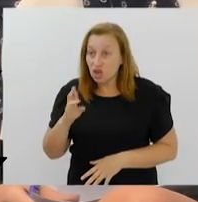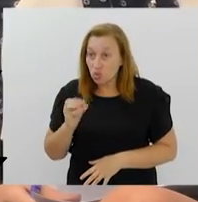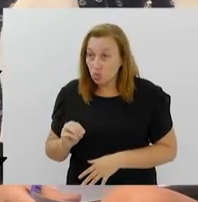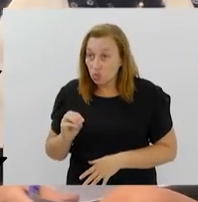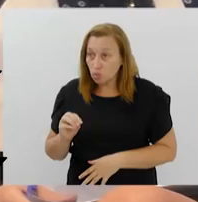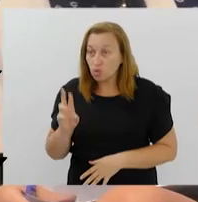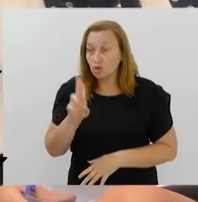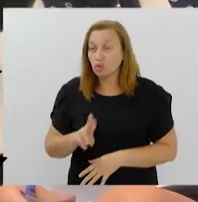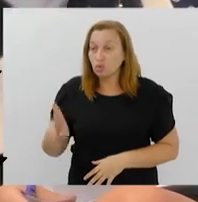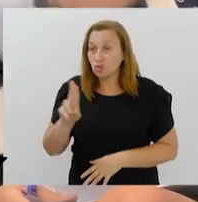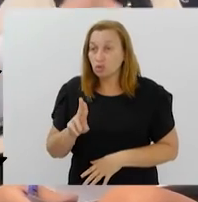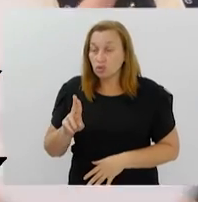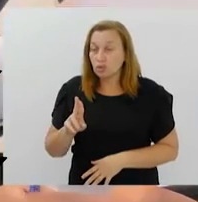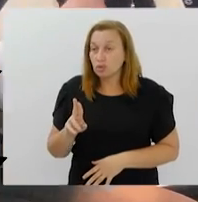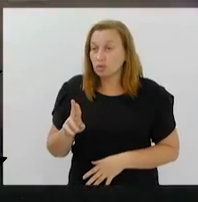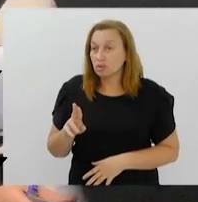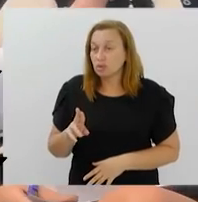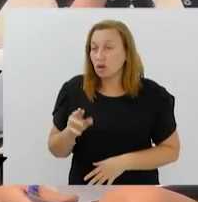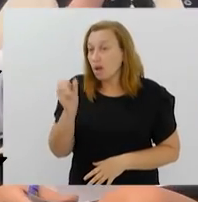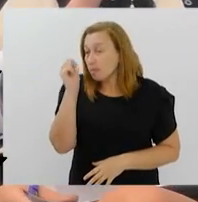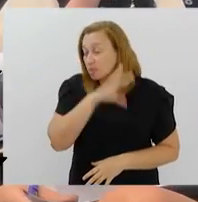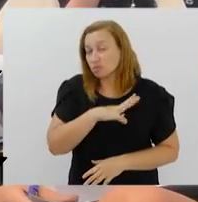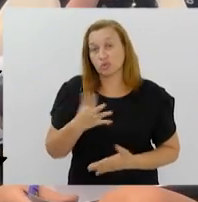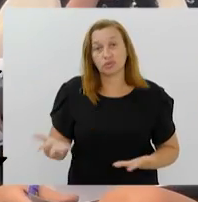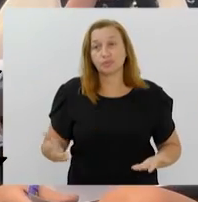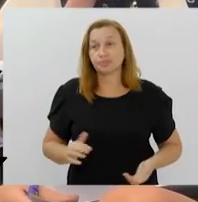e é surreal